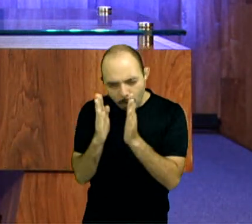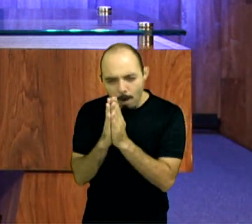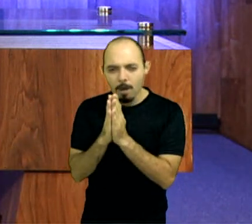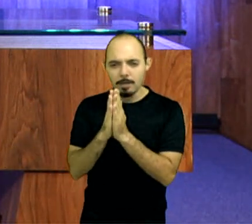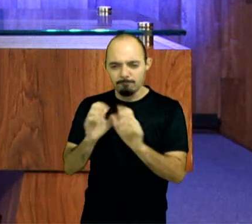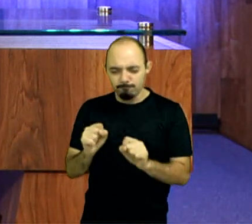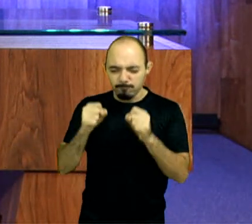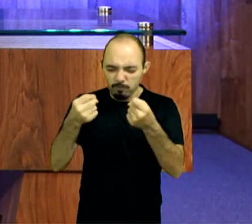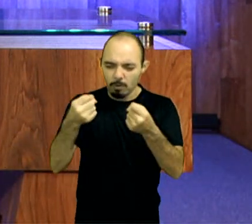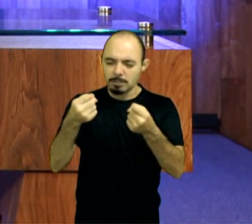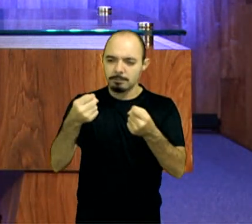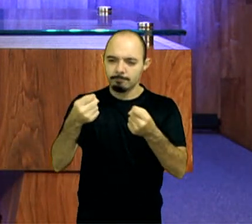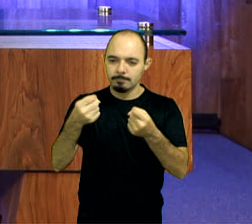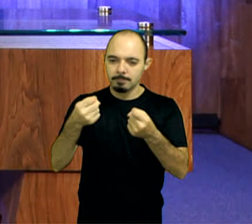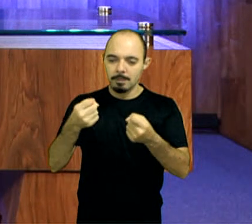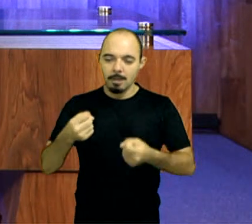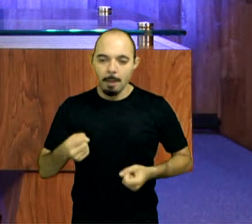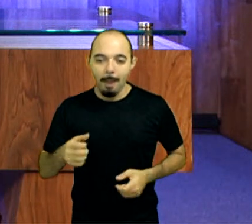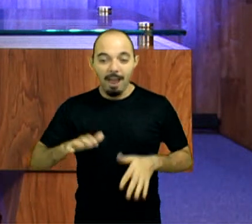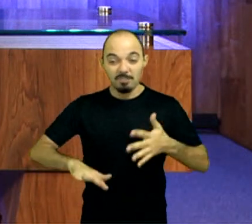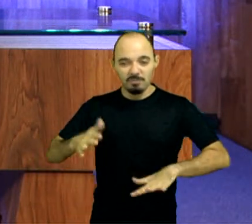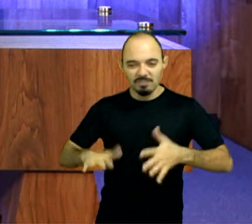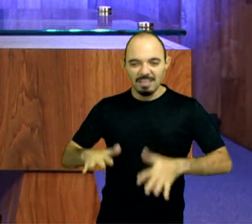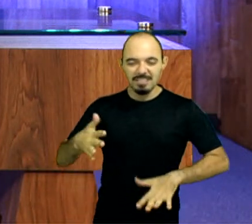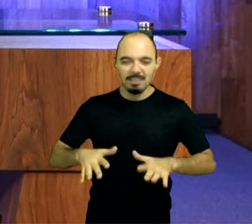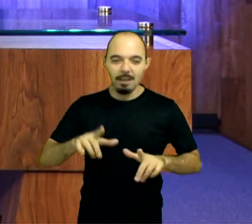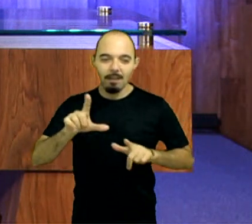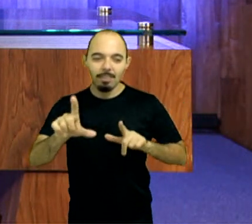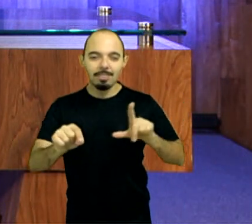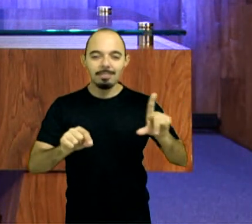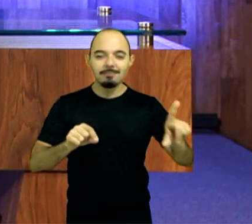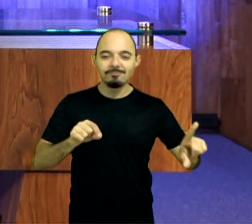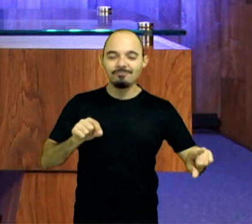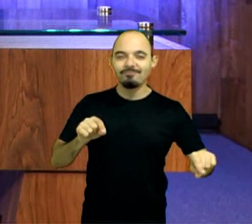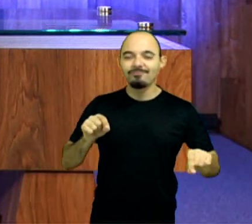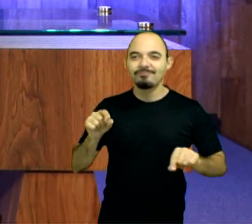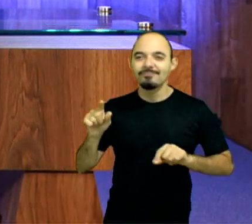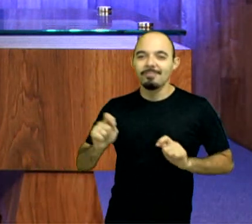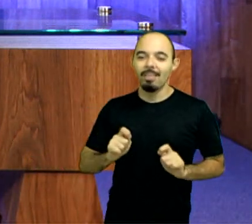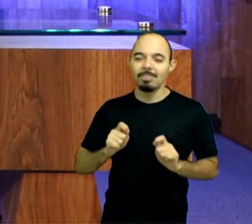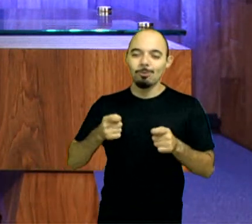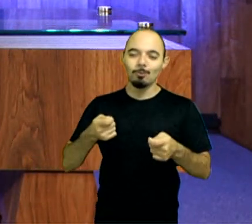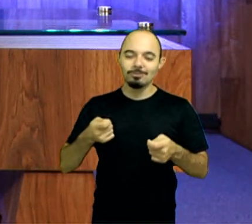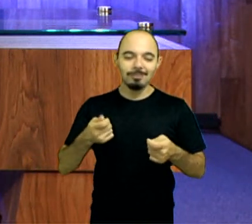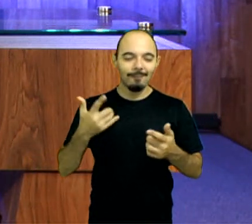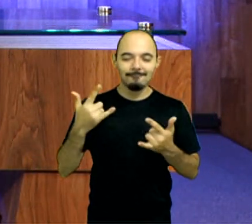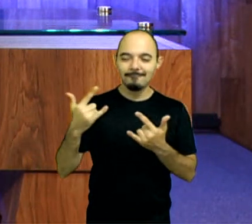Às vezes a gente vai tomando escolhas, tomando atitude. Irmão,